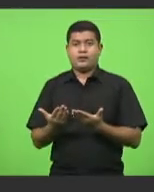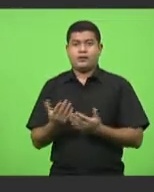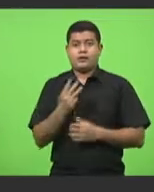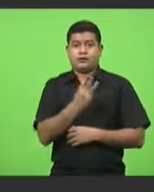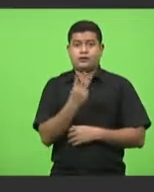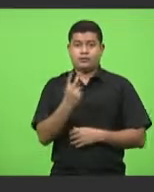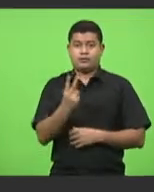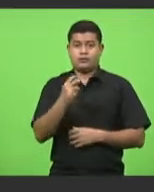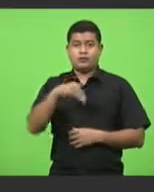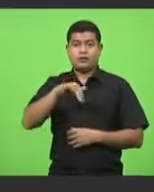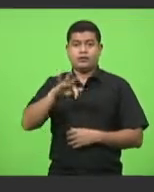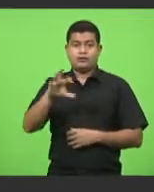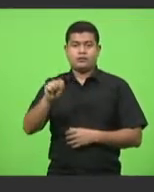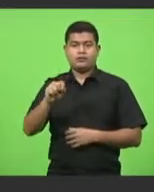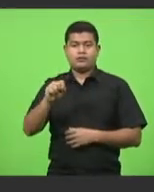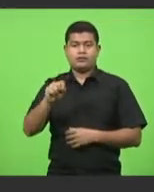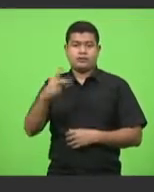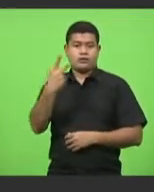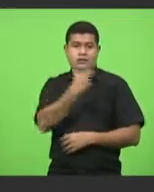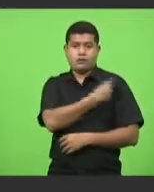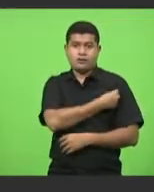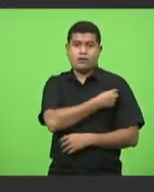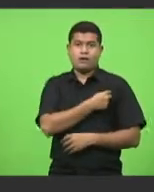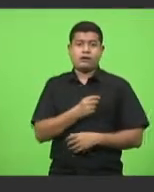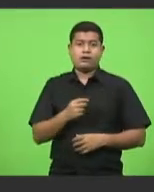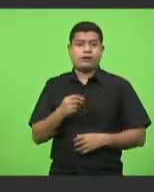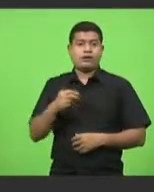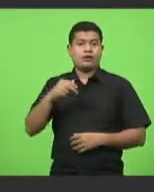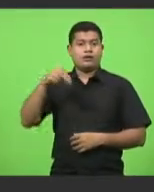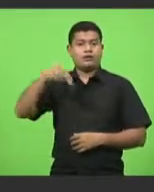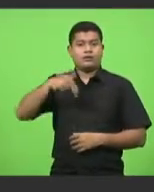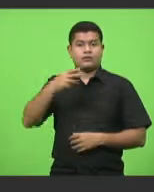doses, novembro 32 e dezembro